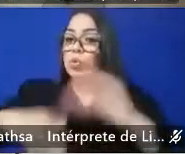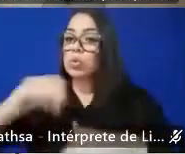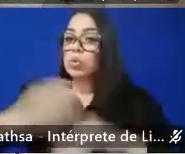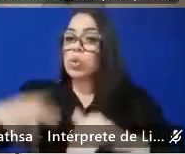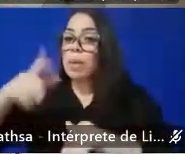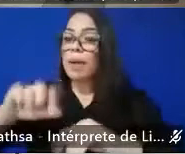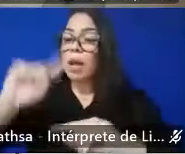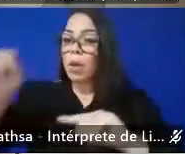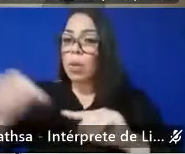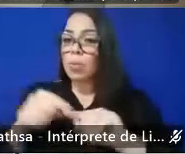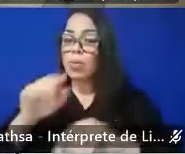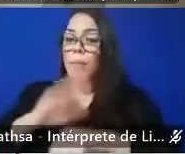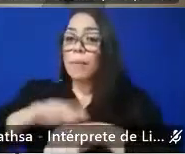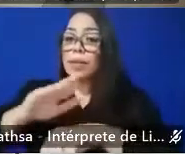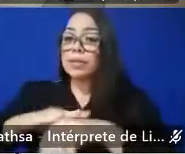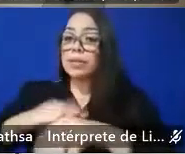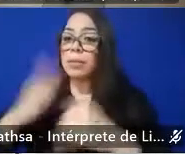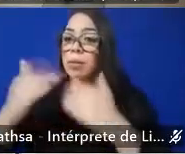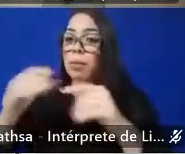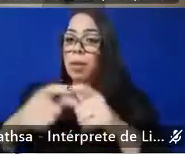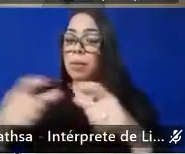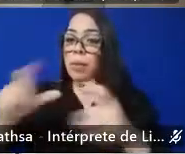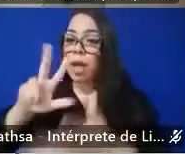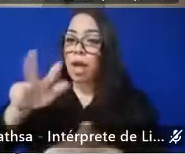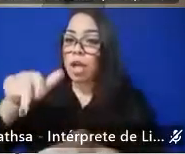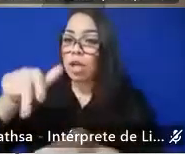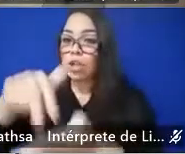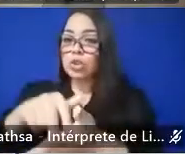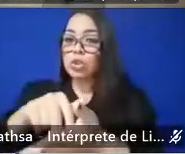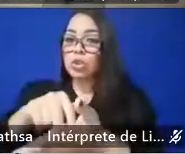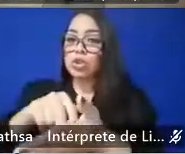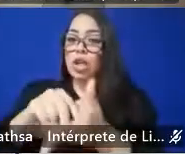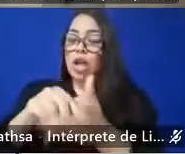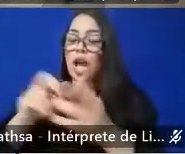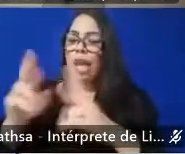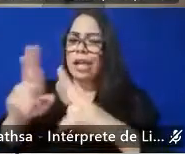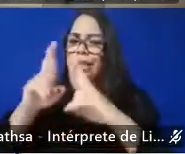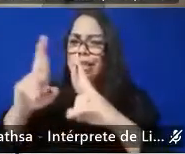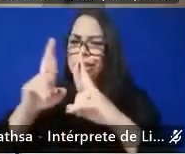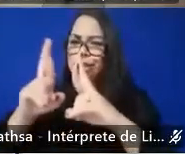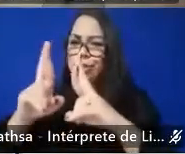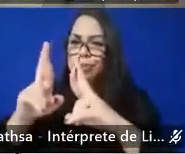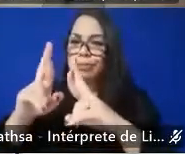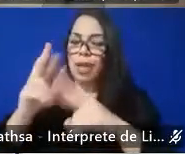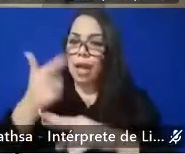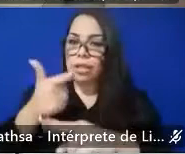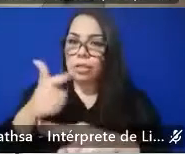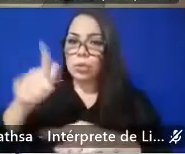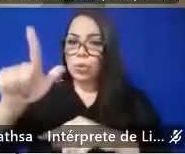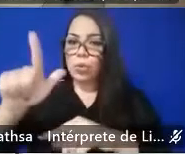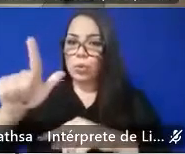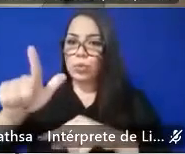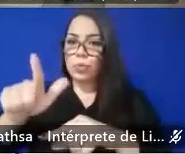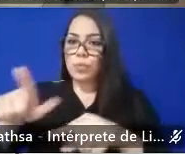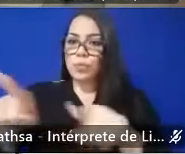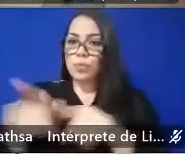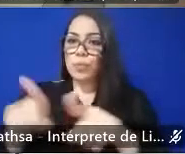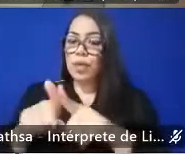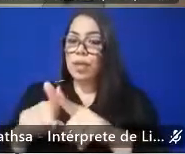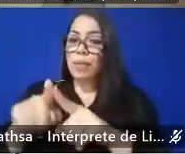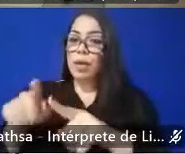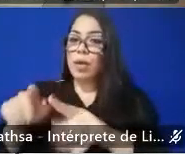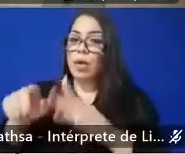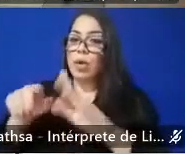para ceder espaço a desesperança o a apatia da corregedoria-geral do Ministério Público